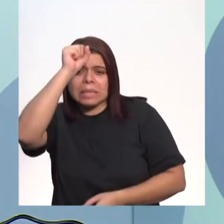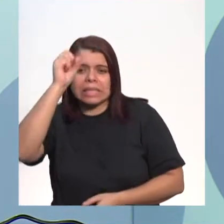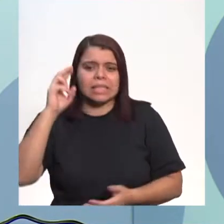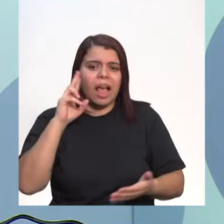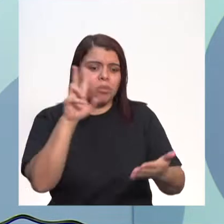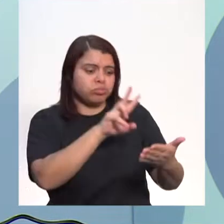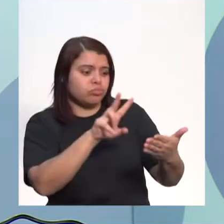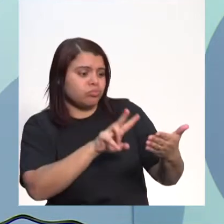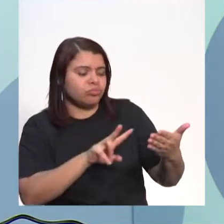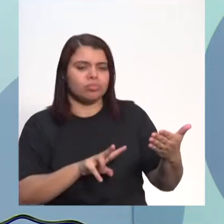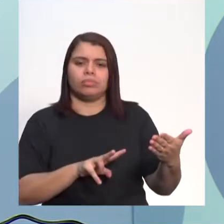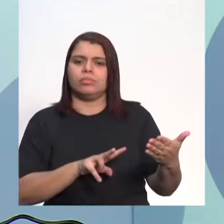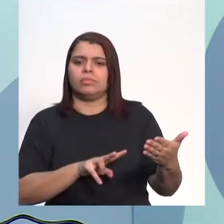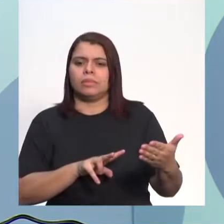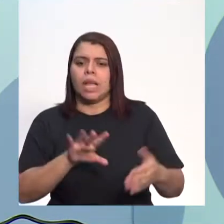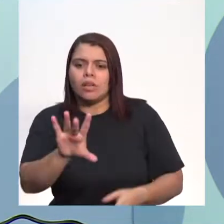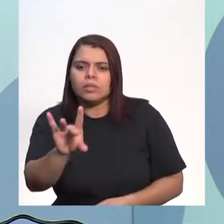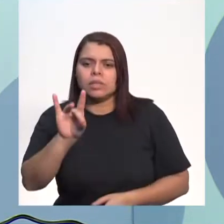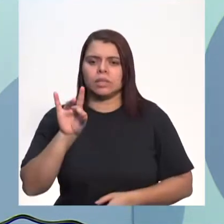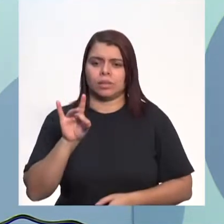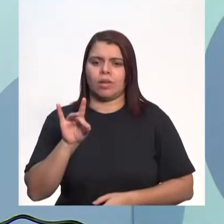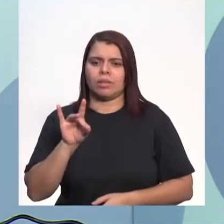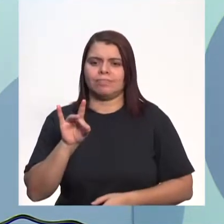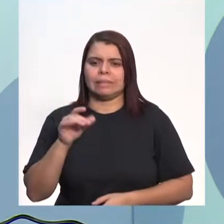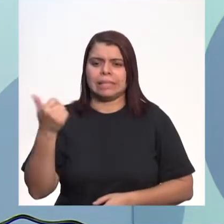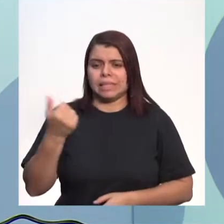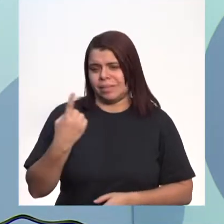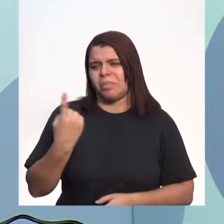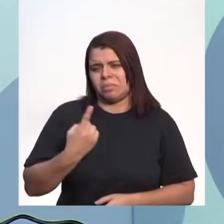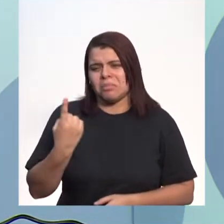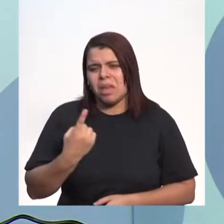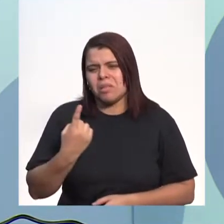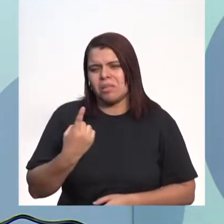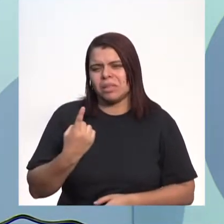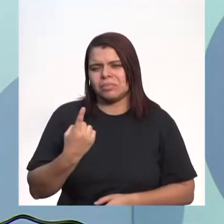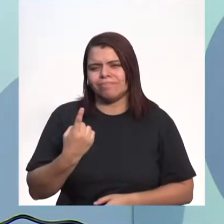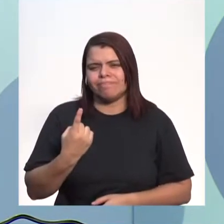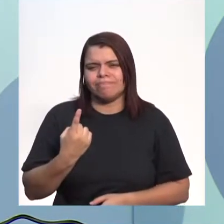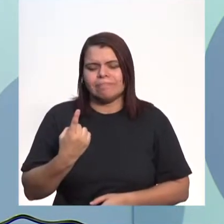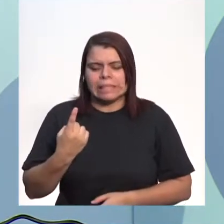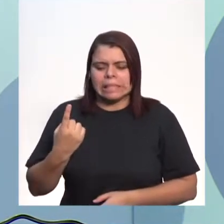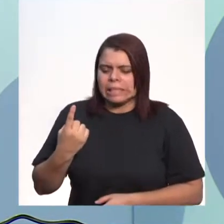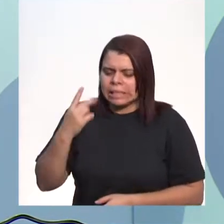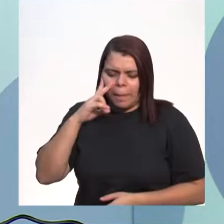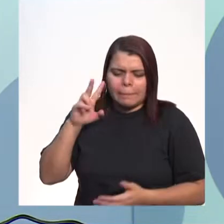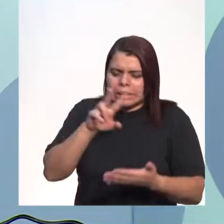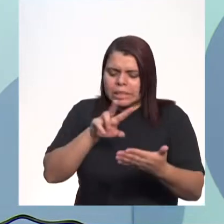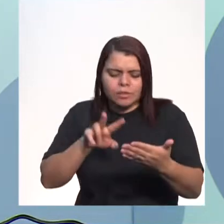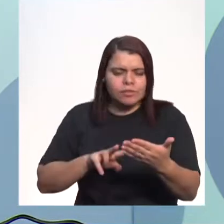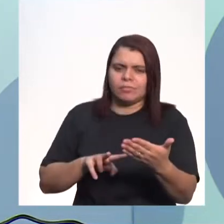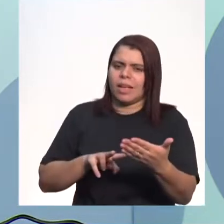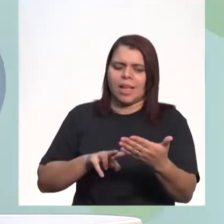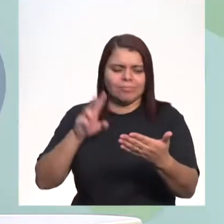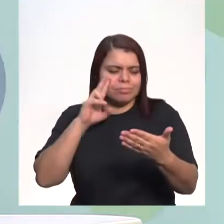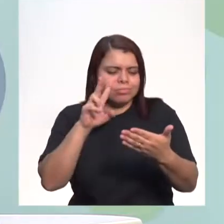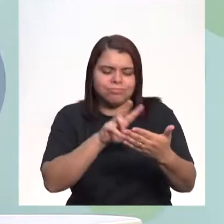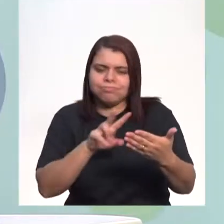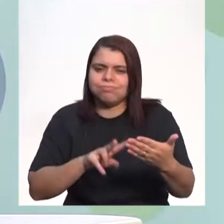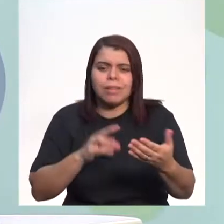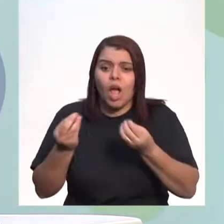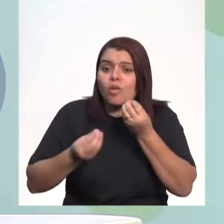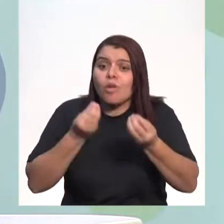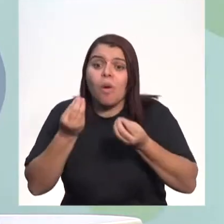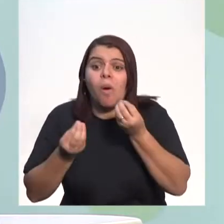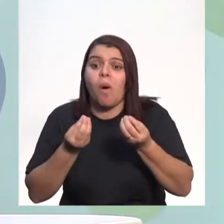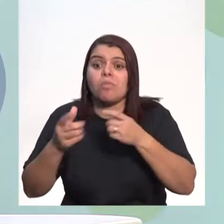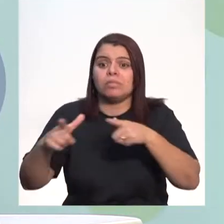você pega o primeiro ano, você tem uma habilidade que é de recitar o alfabeto, de decodificação, de leitura. Então, essas